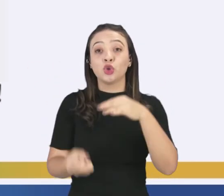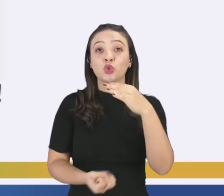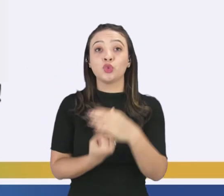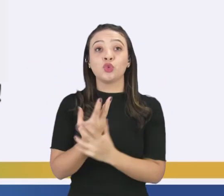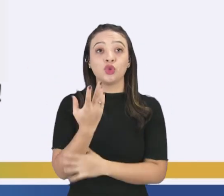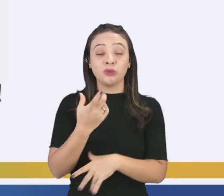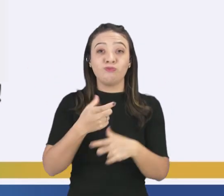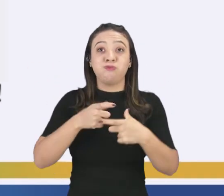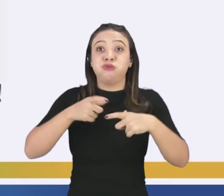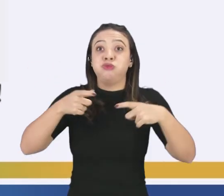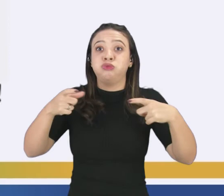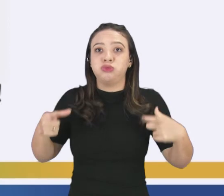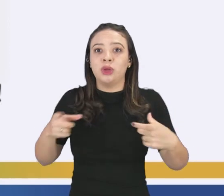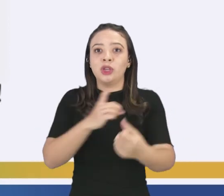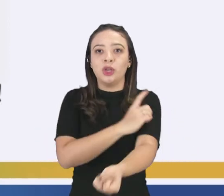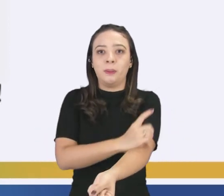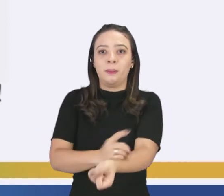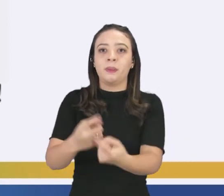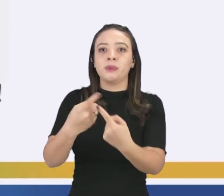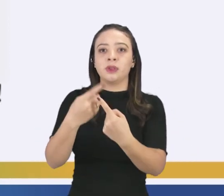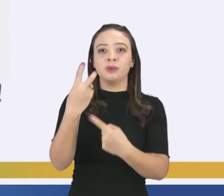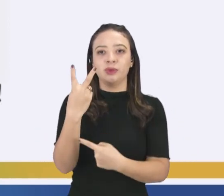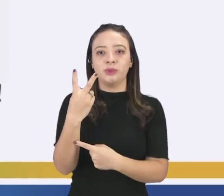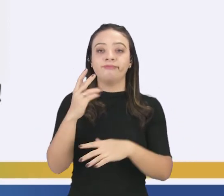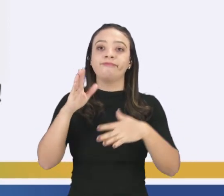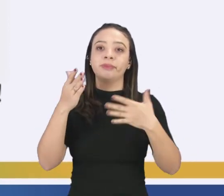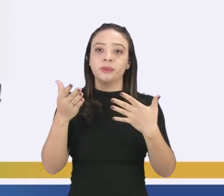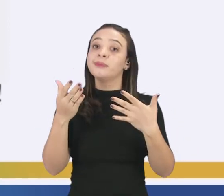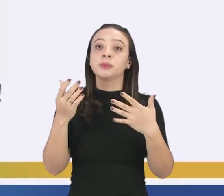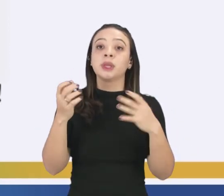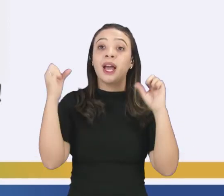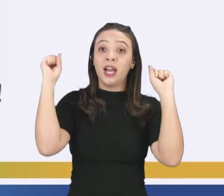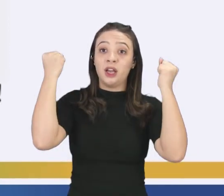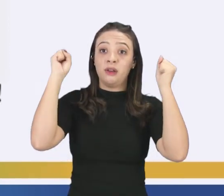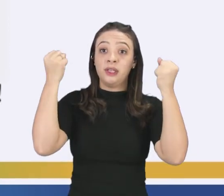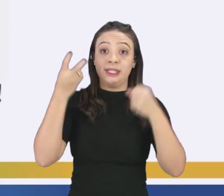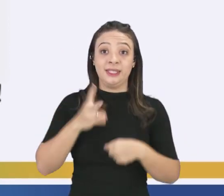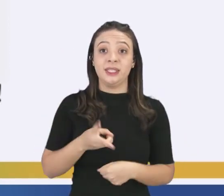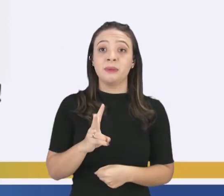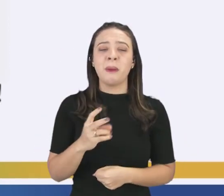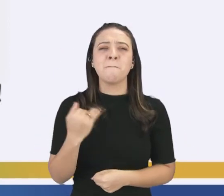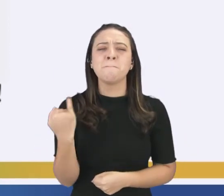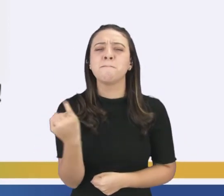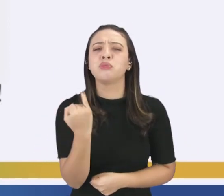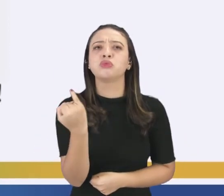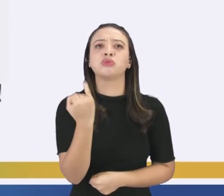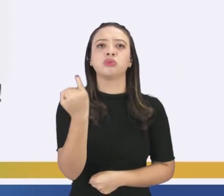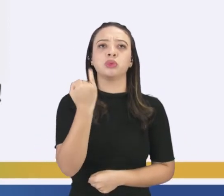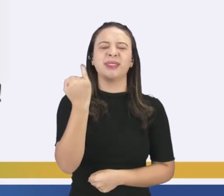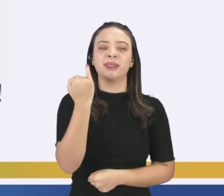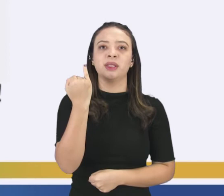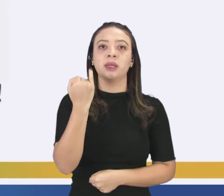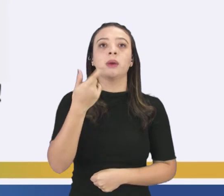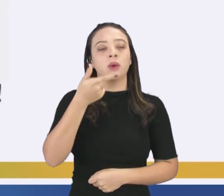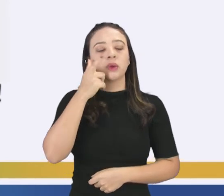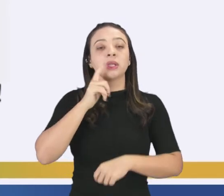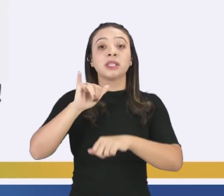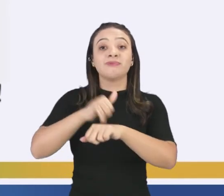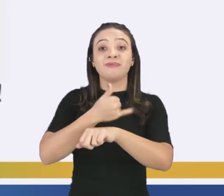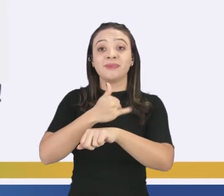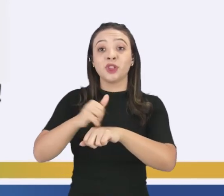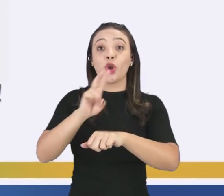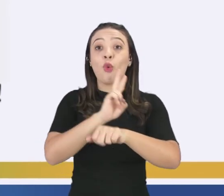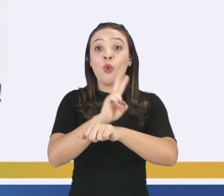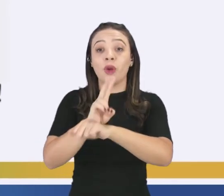2. Desta forma, a prática regular de exercício físico é um componente fundamental das estratégias de tratamento